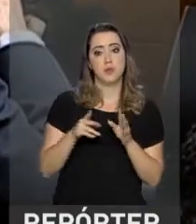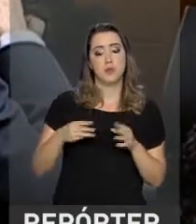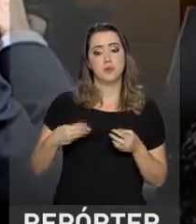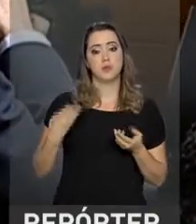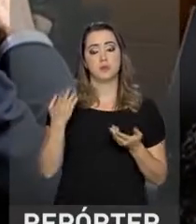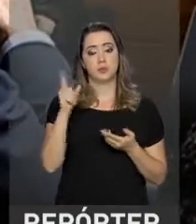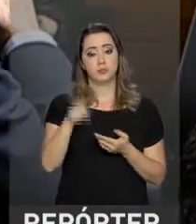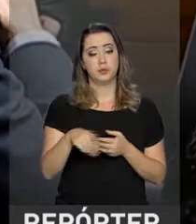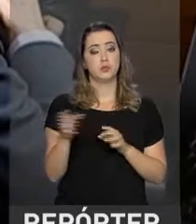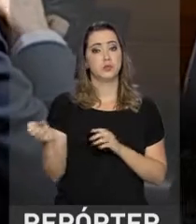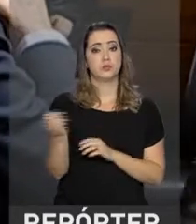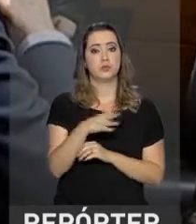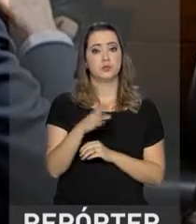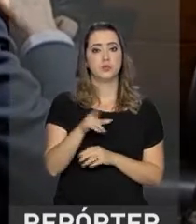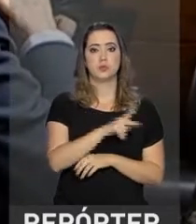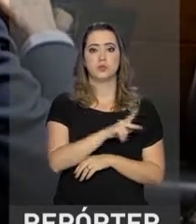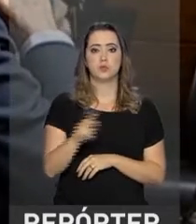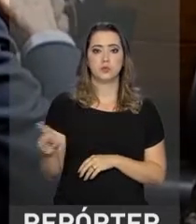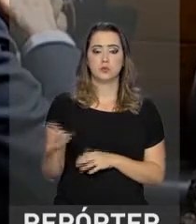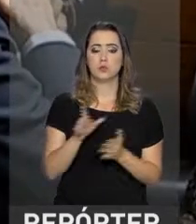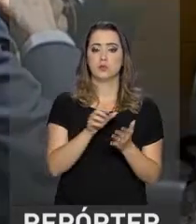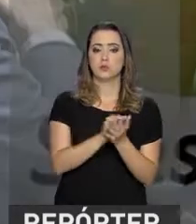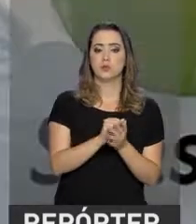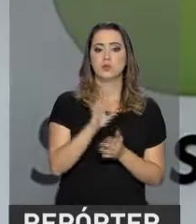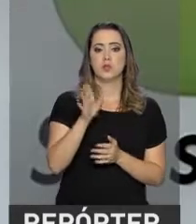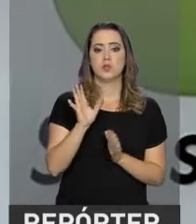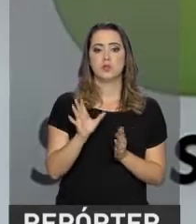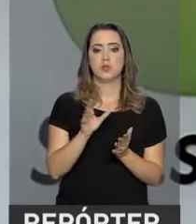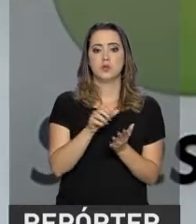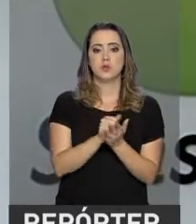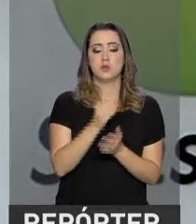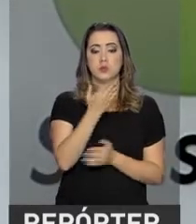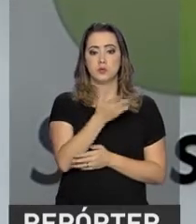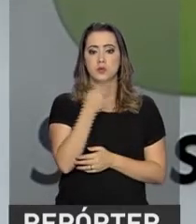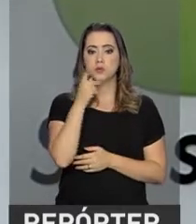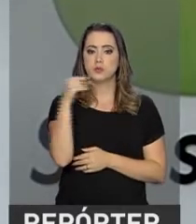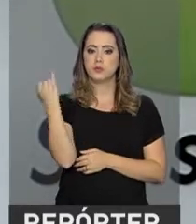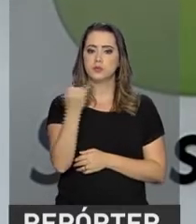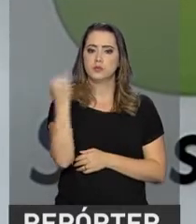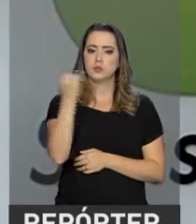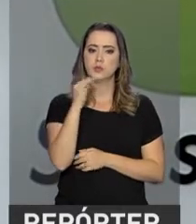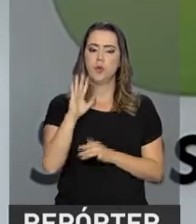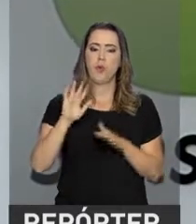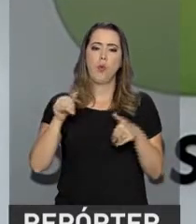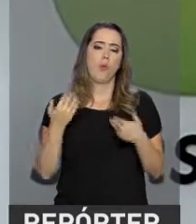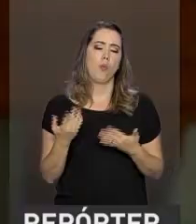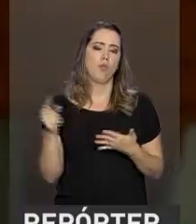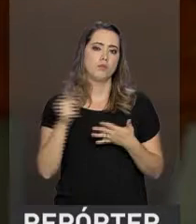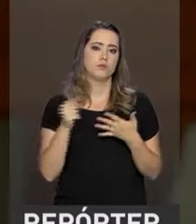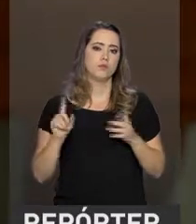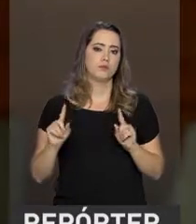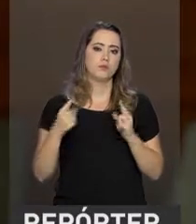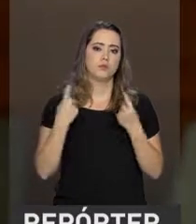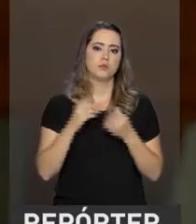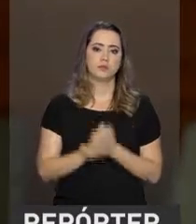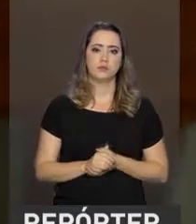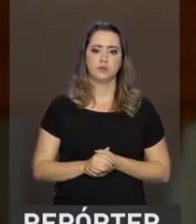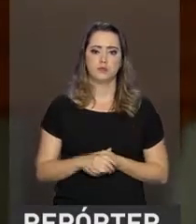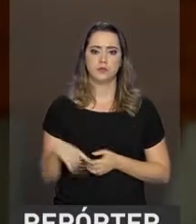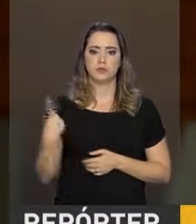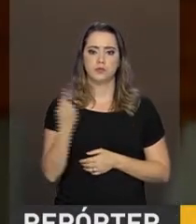Turismo, que terá nova presidente. Já na cerimônia de posse, ela destacou quais são os desafios. Nós